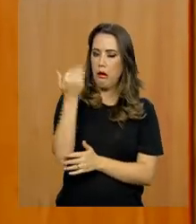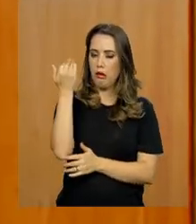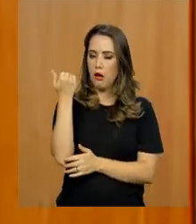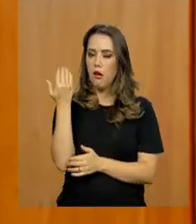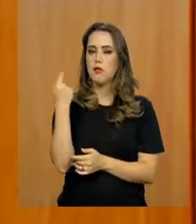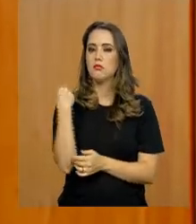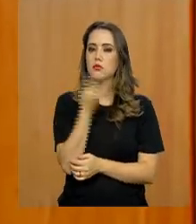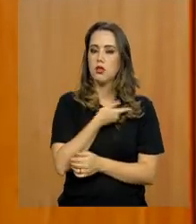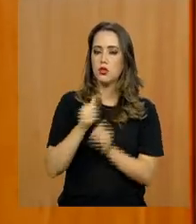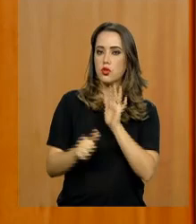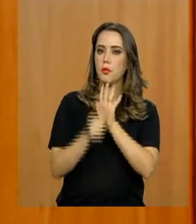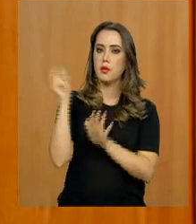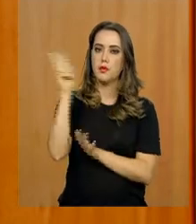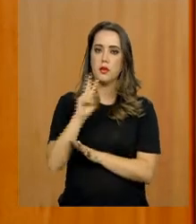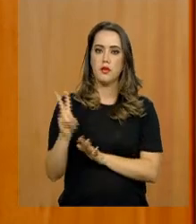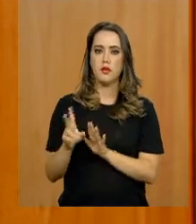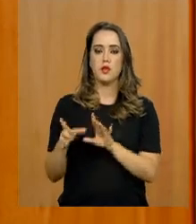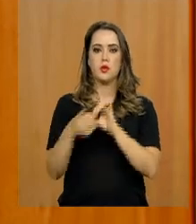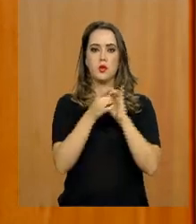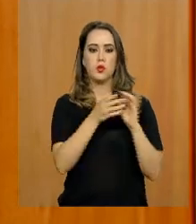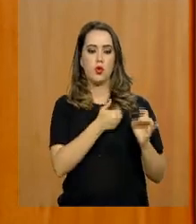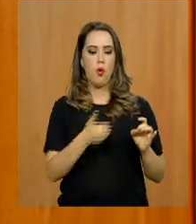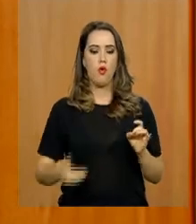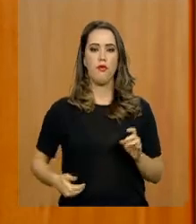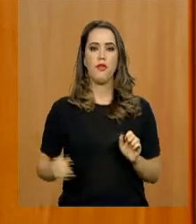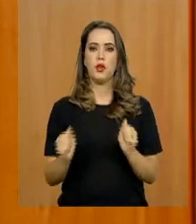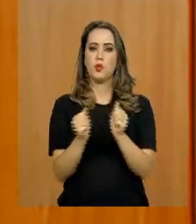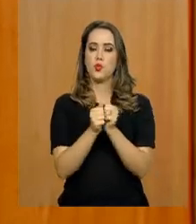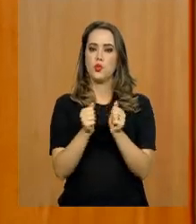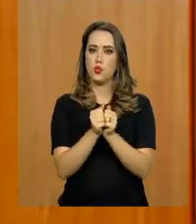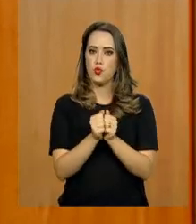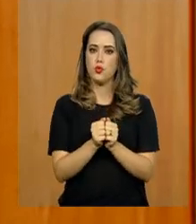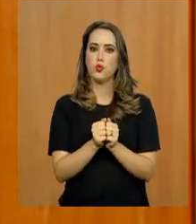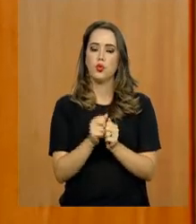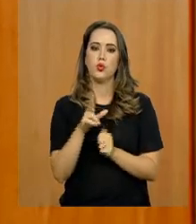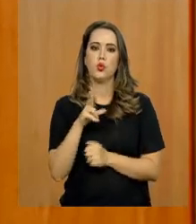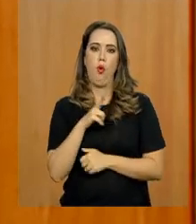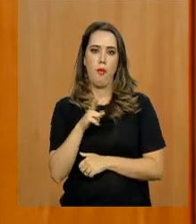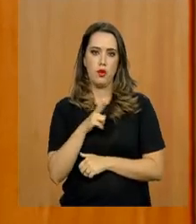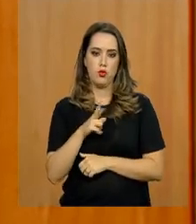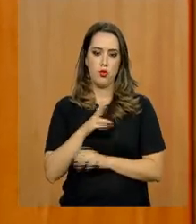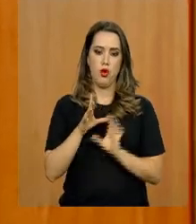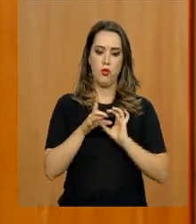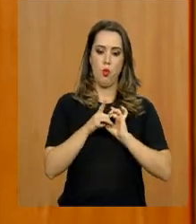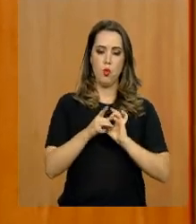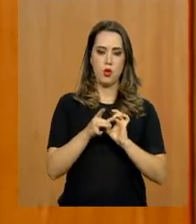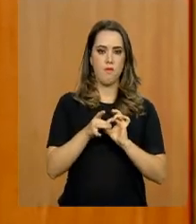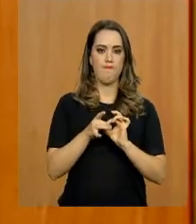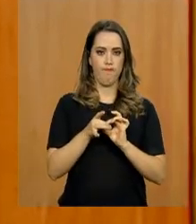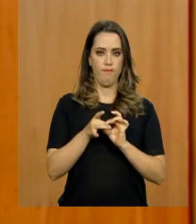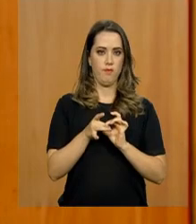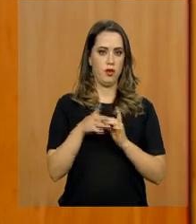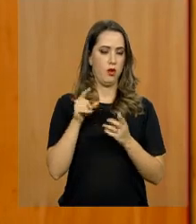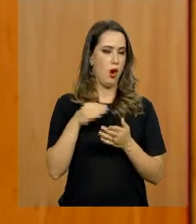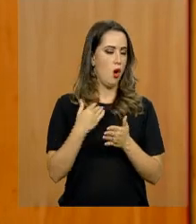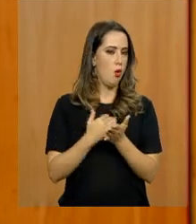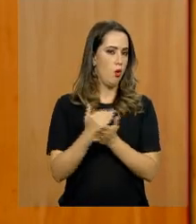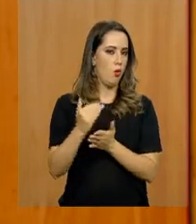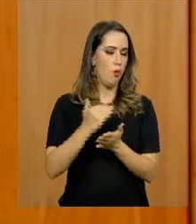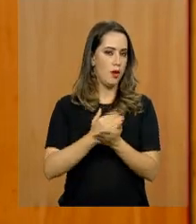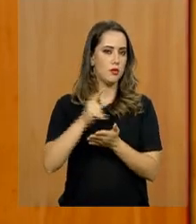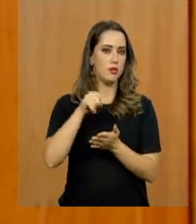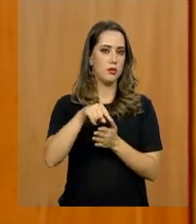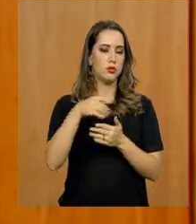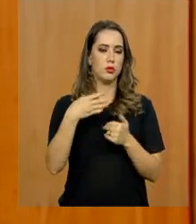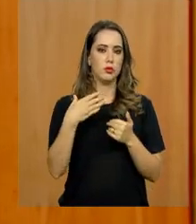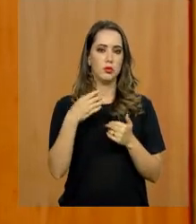é feito uma parceria público privada com o governo federal essa parceria se dará a partir do lançamento